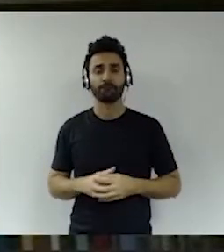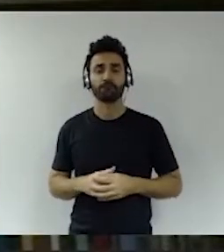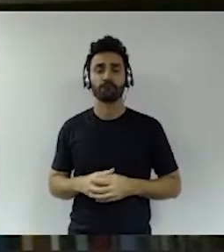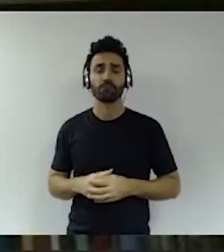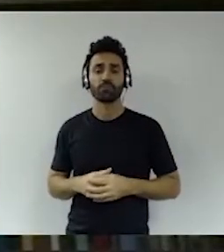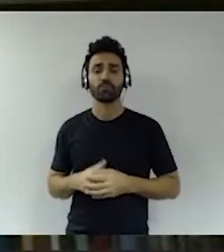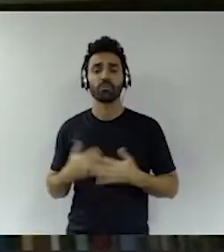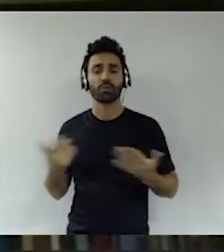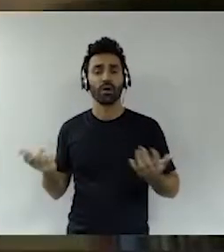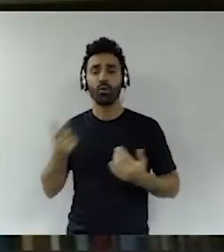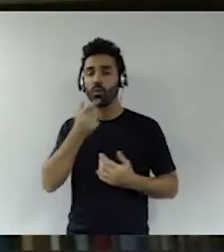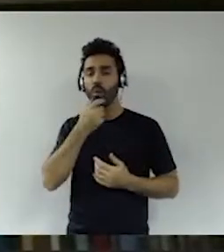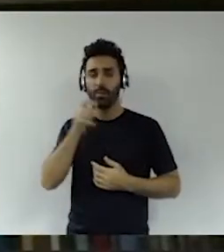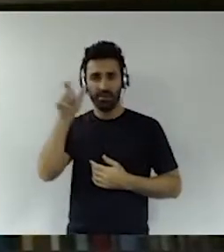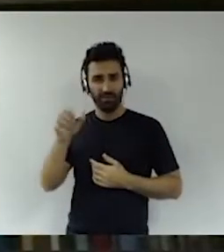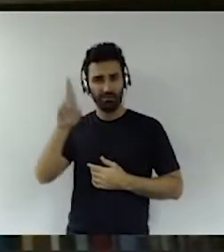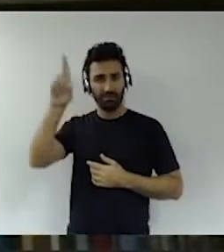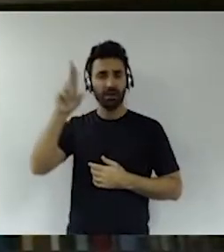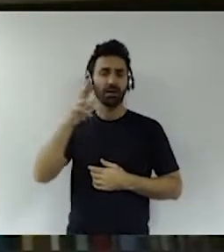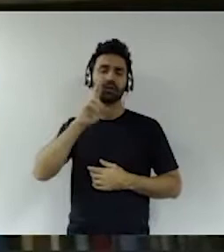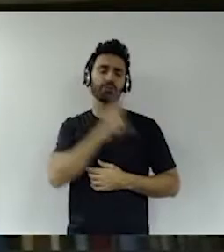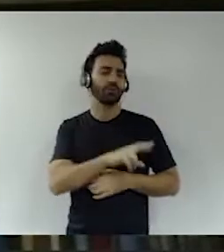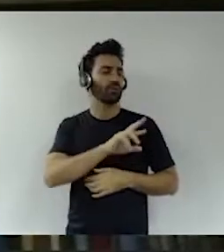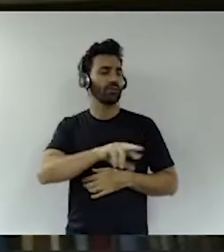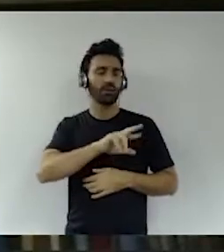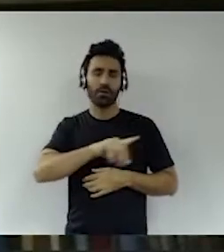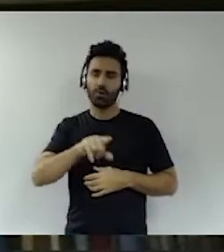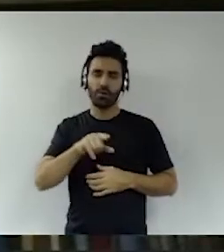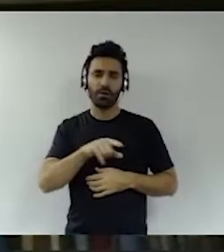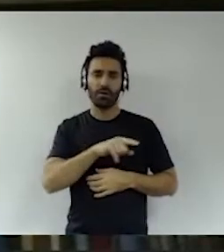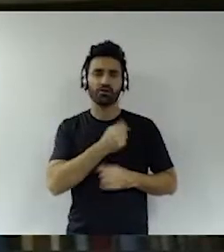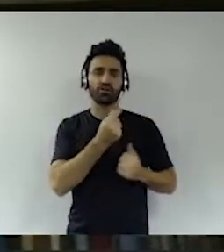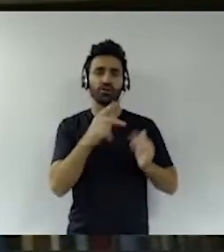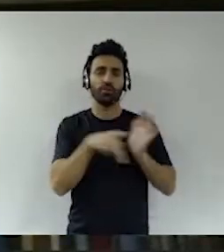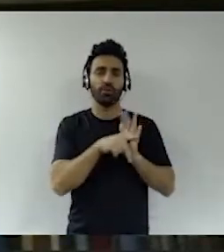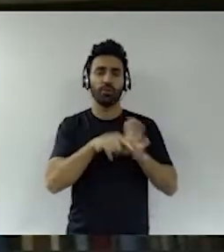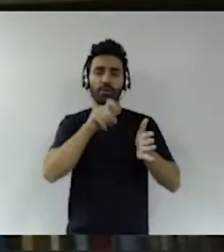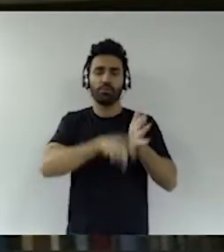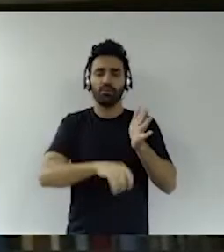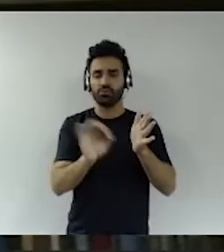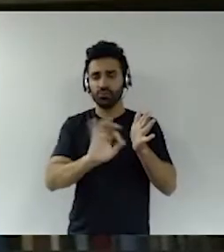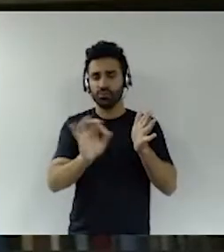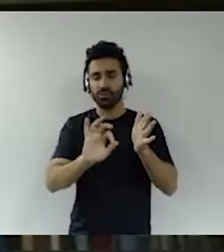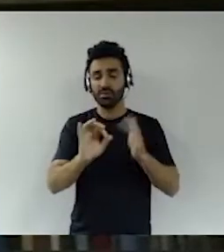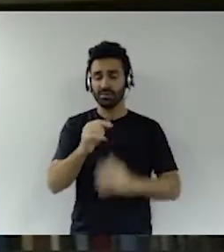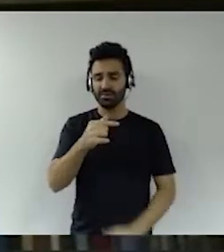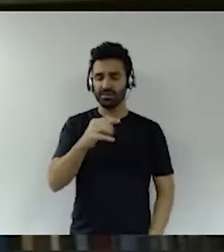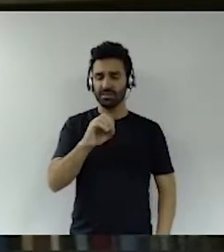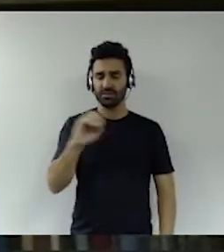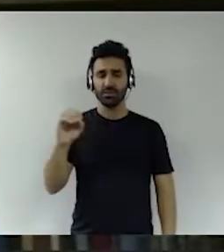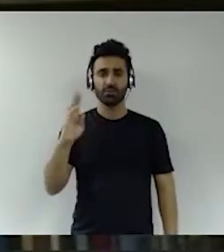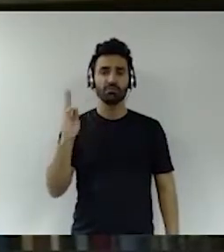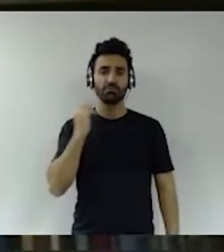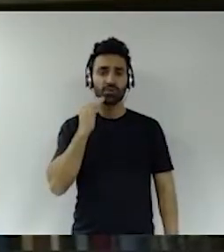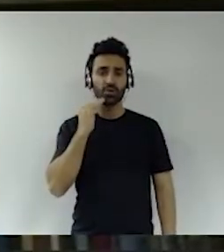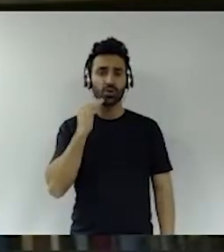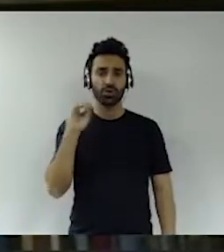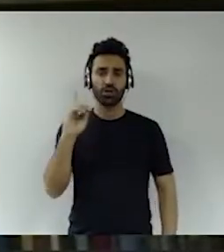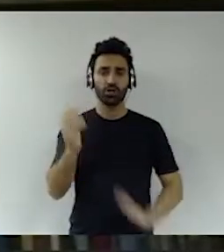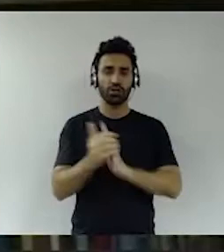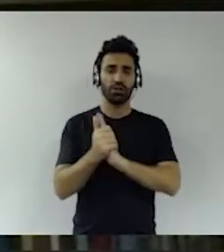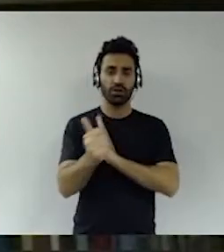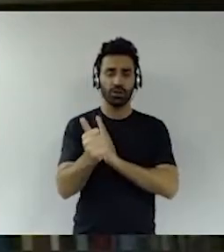aí o Ben Bernanke falou: não é dinheiro dos pagadores de impostos, esses 700 bilhões de dólares